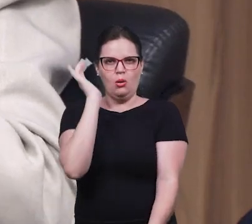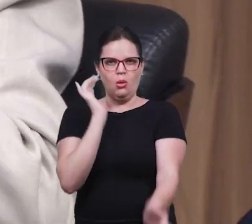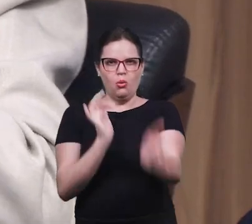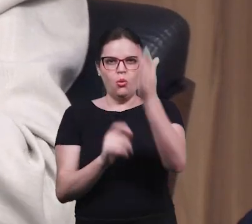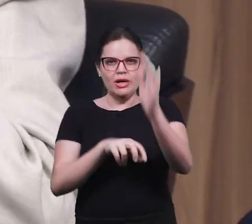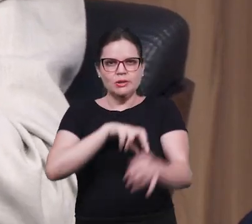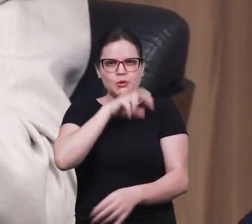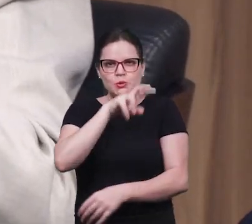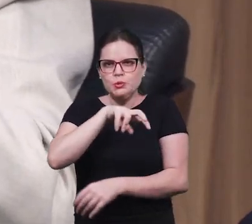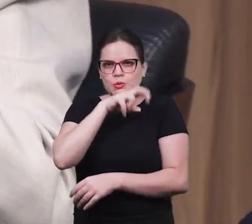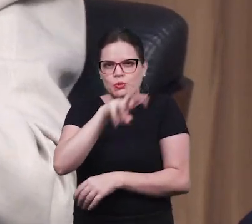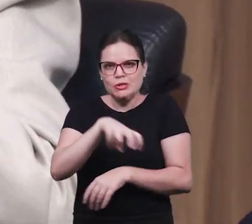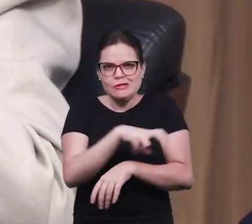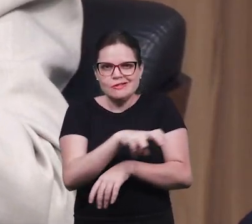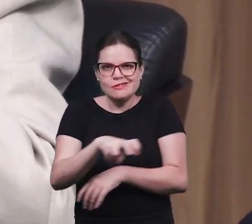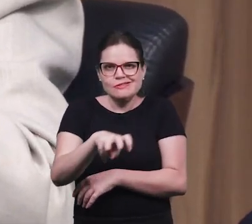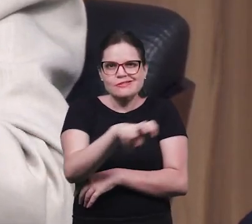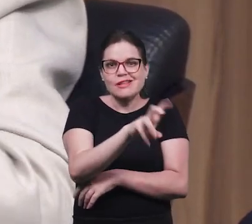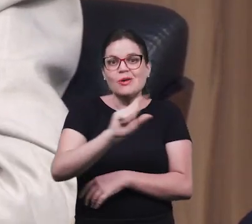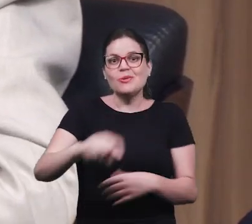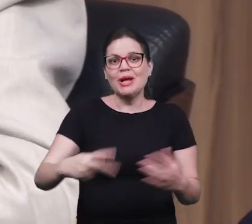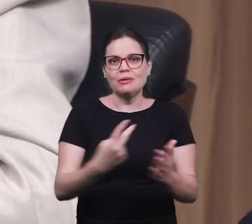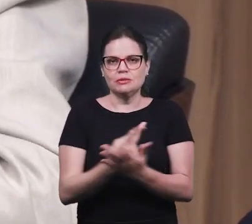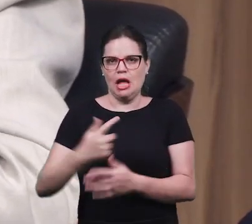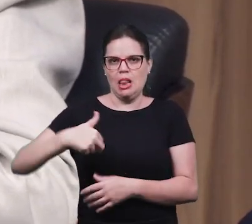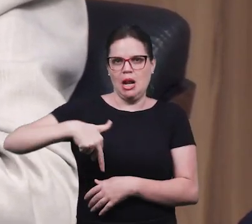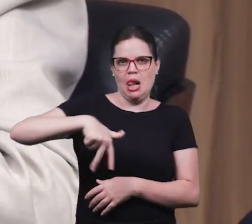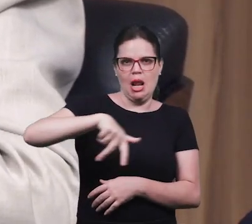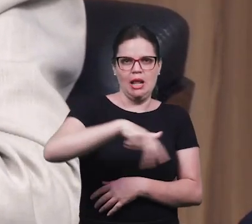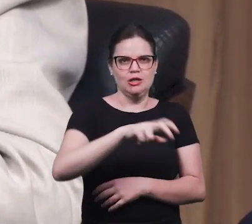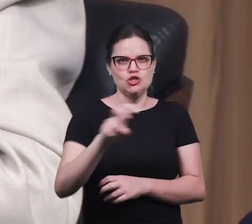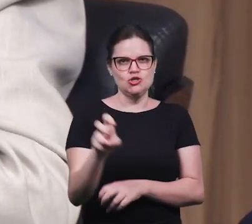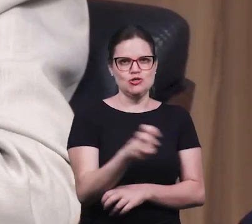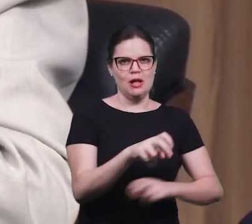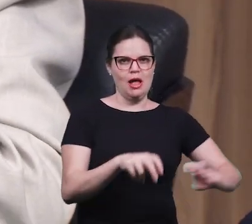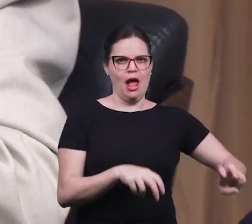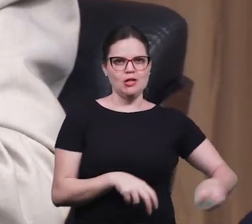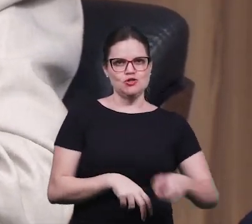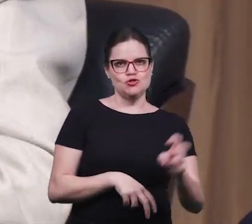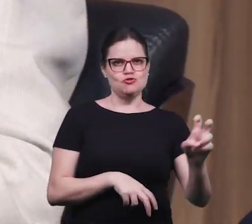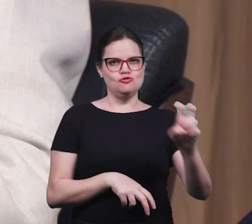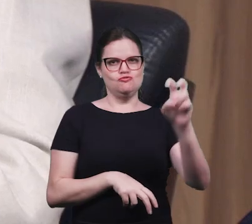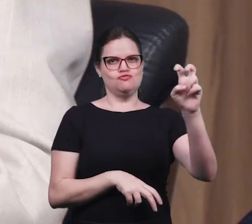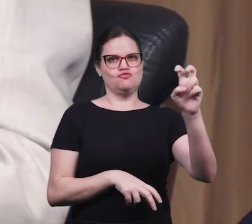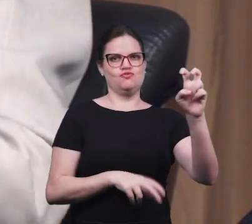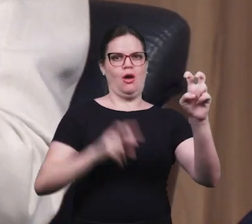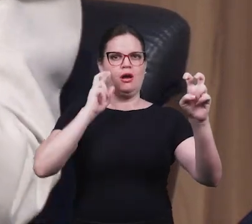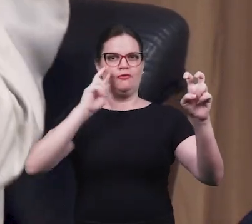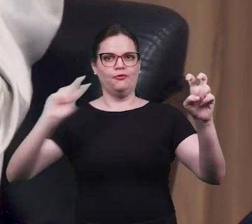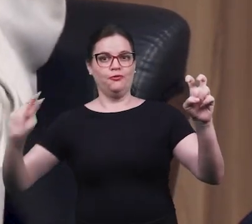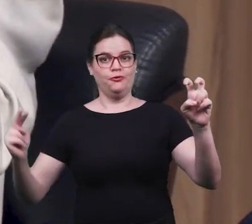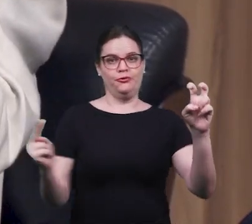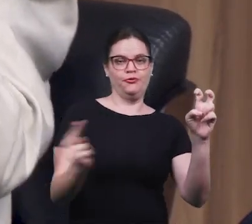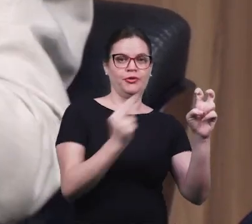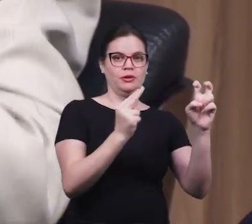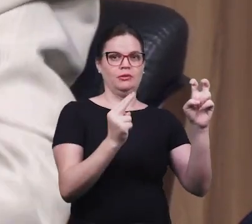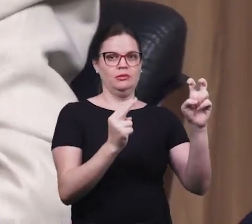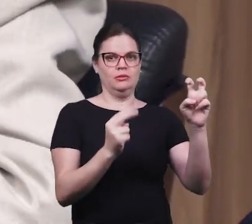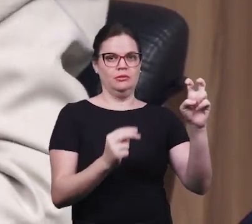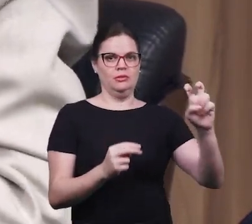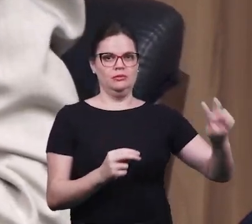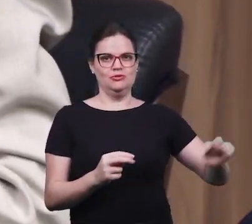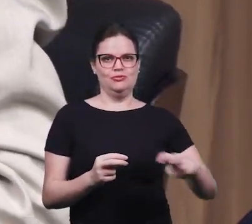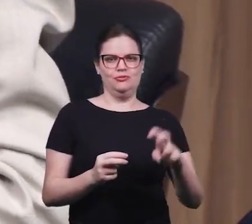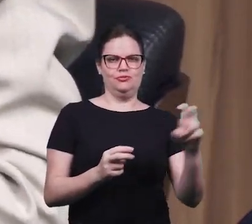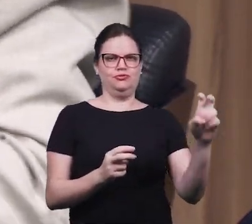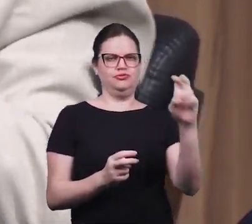sucuri. E uma sucuri levantou, ele viu de lá, quando o viu, ela levantou a